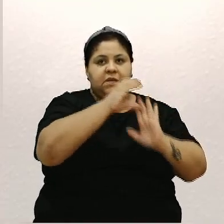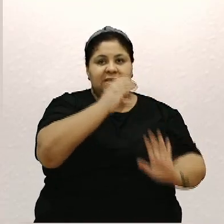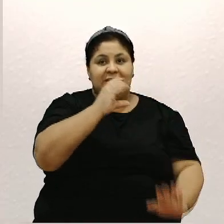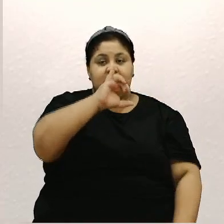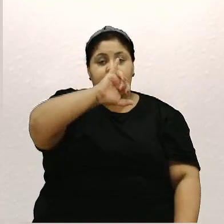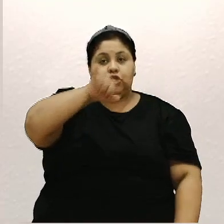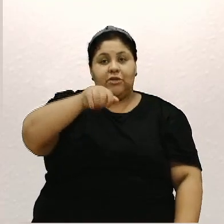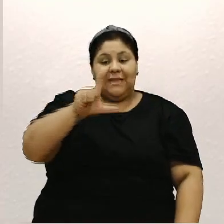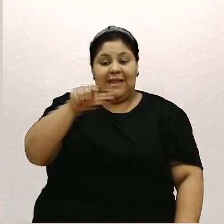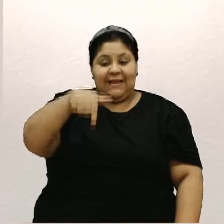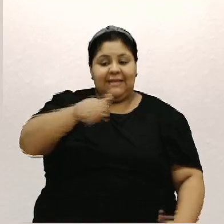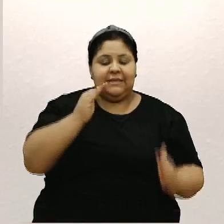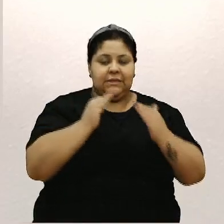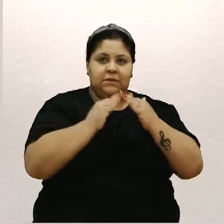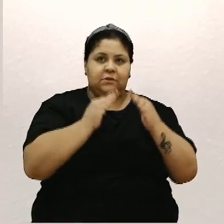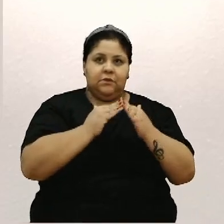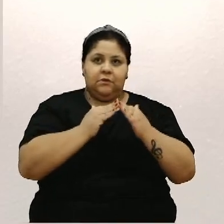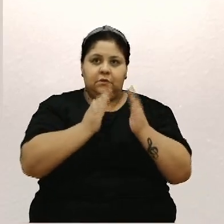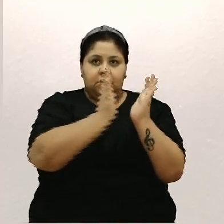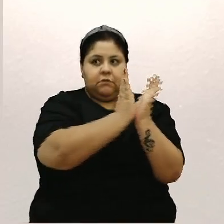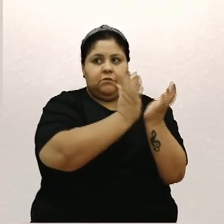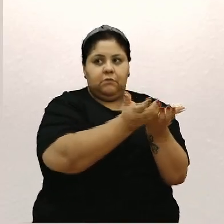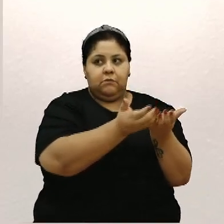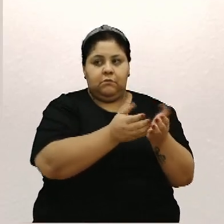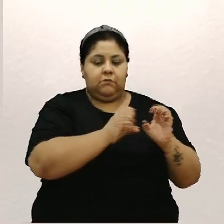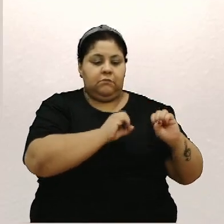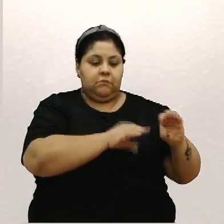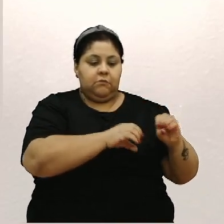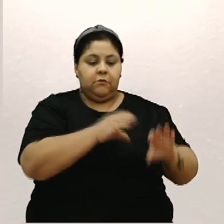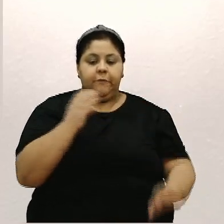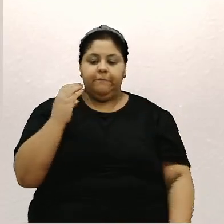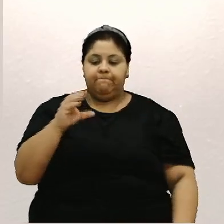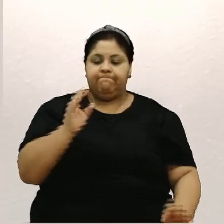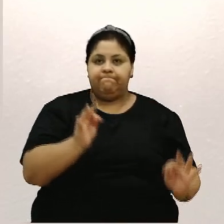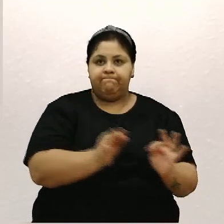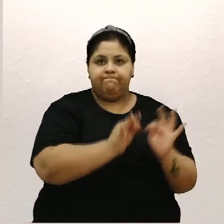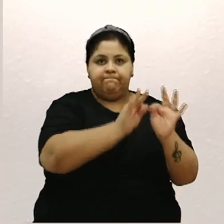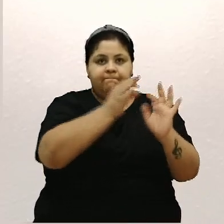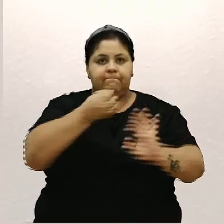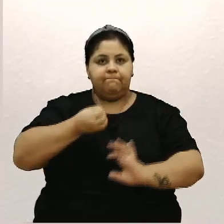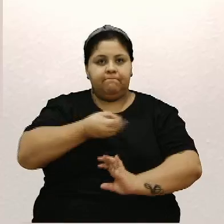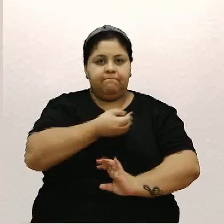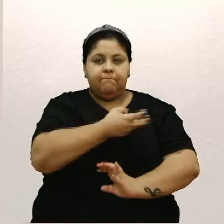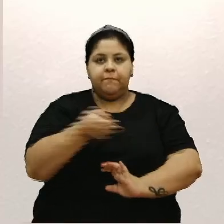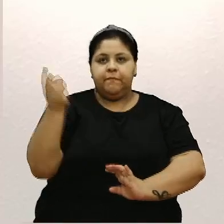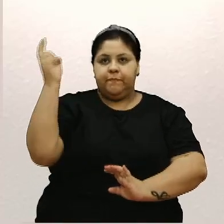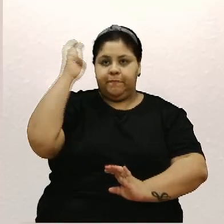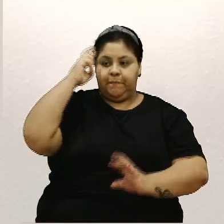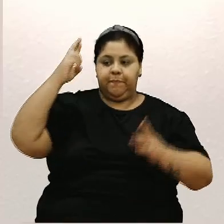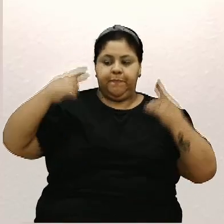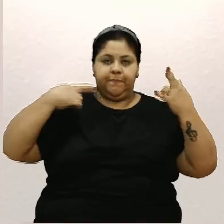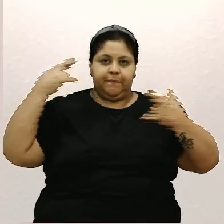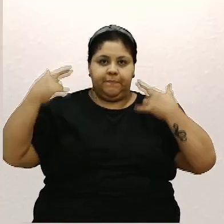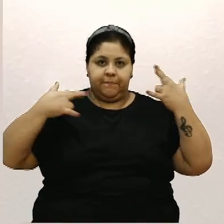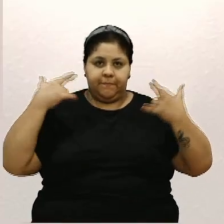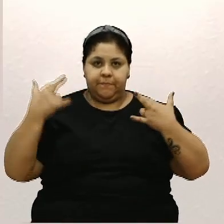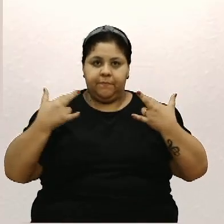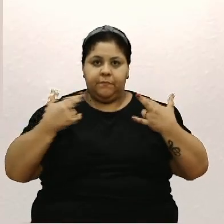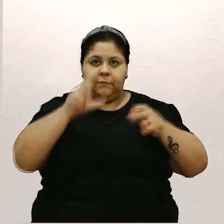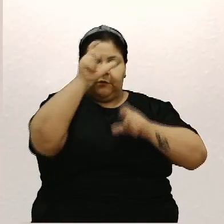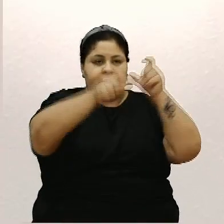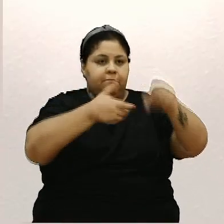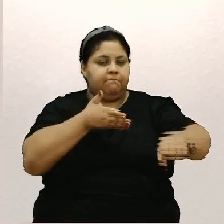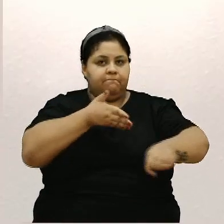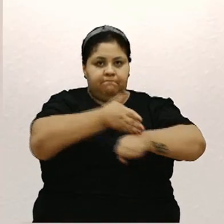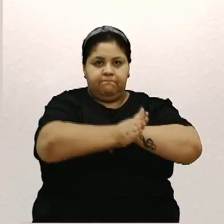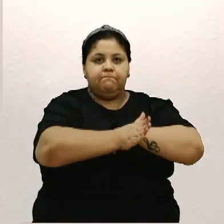CCJL desta Casa, esta Comissão de Educação, Ciência, Tecnologia, Inovação, Cultura, Desporto e Lazer, por seus integrantes,